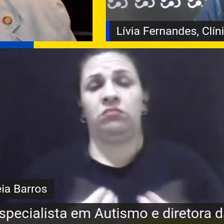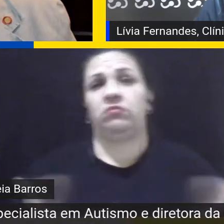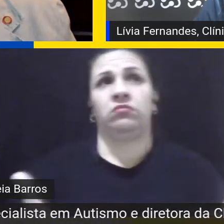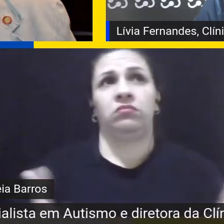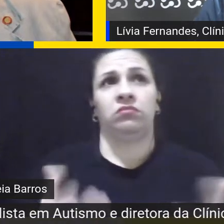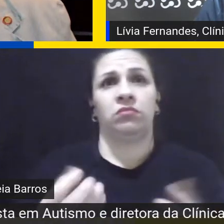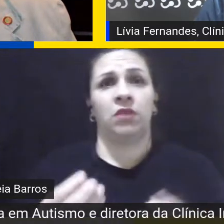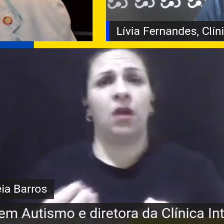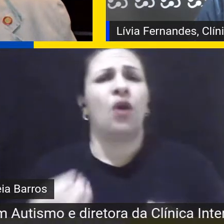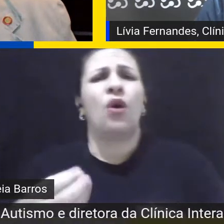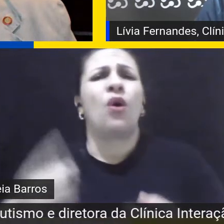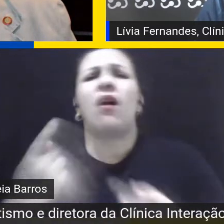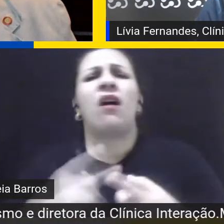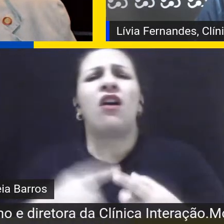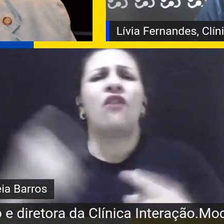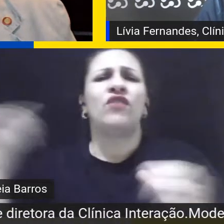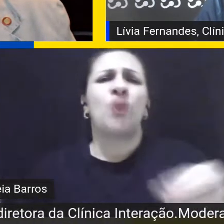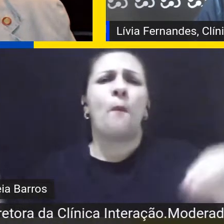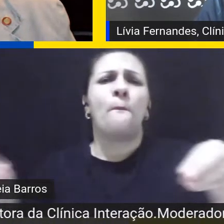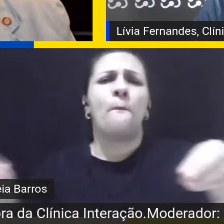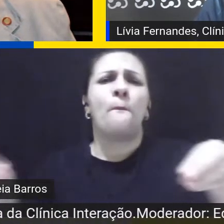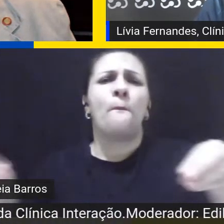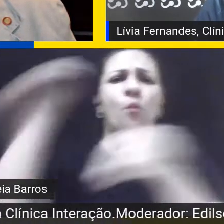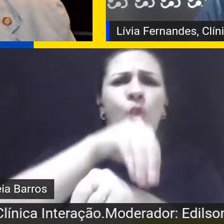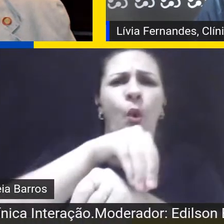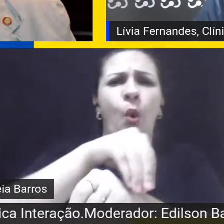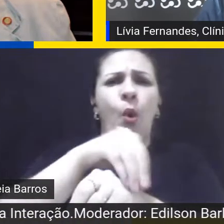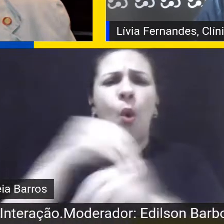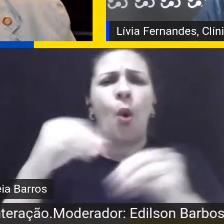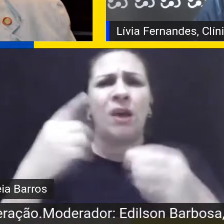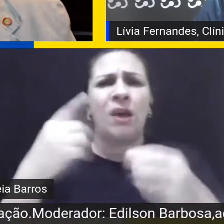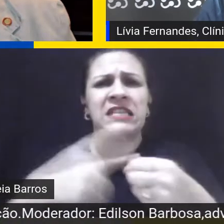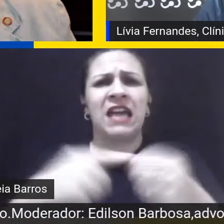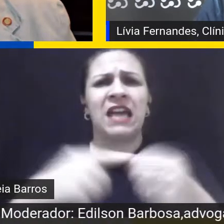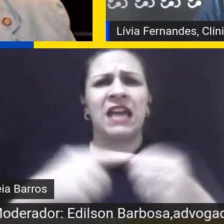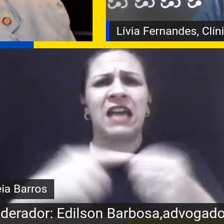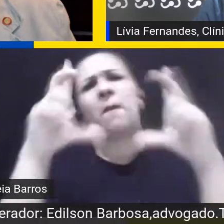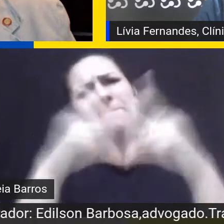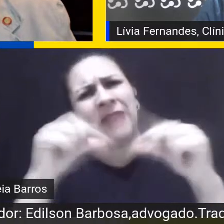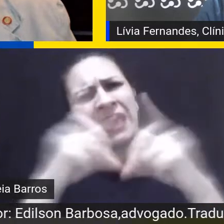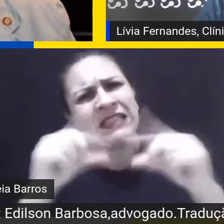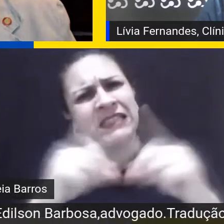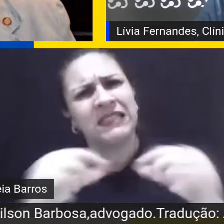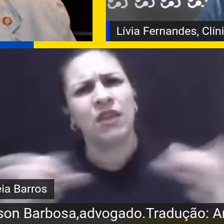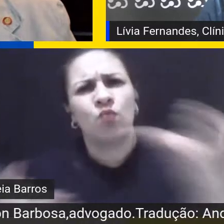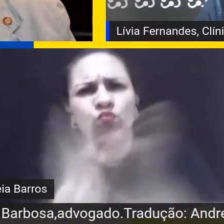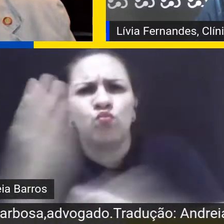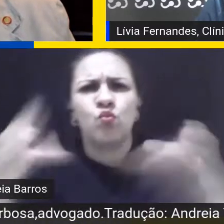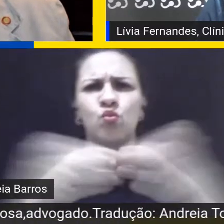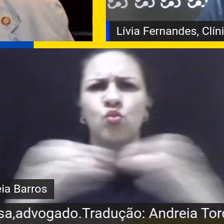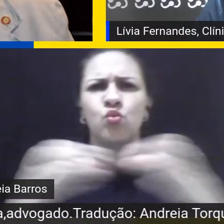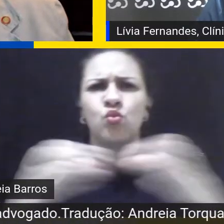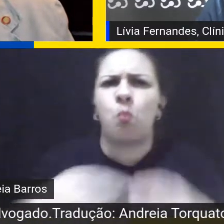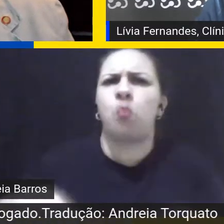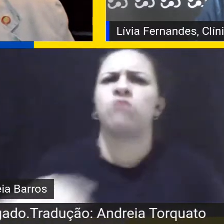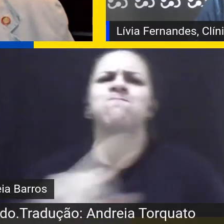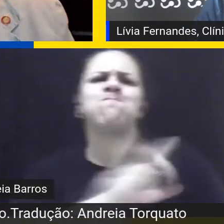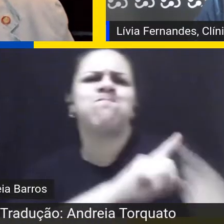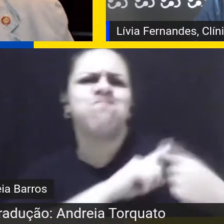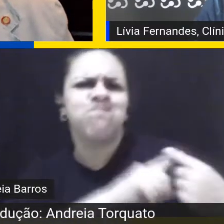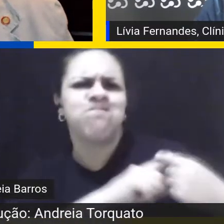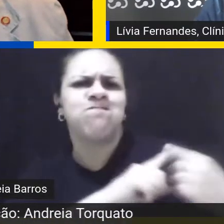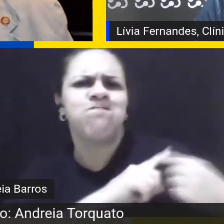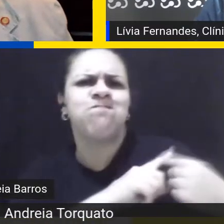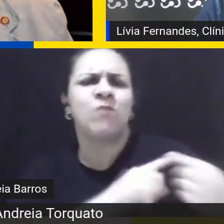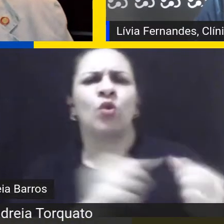lá do Nordeste e montar aqui, né, a Clínica Interação, essa equipe tão compromissada aí com os autistas, os pais. Como é que é